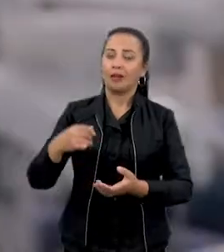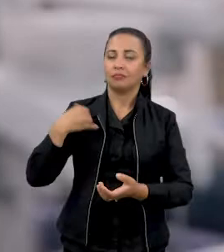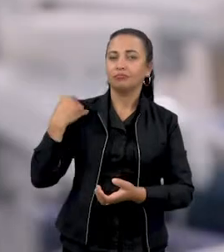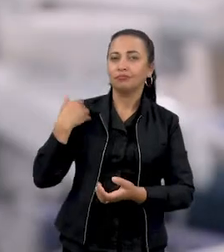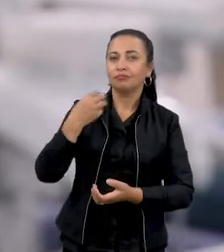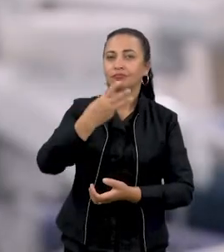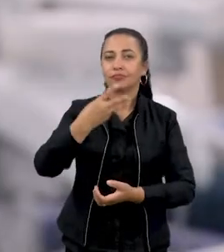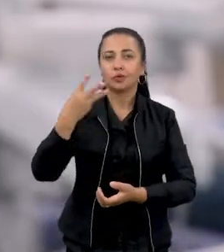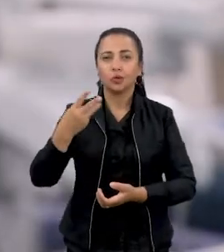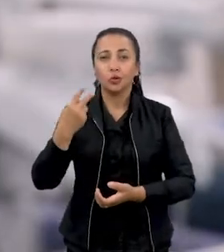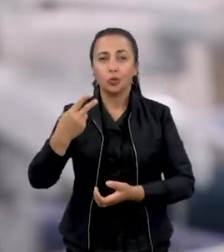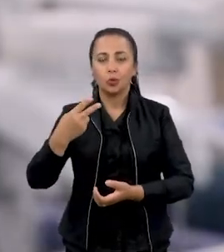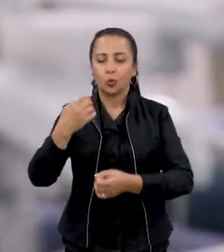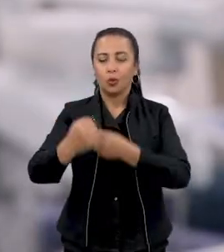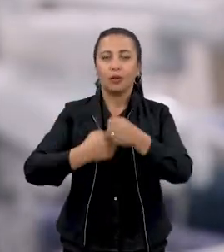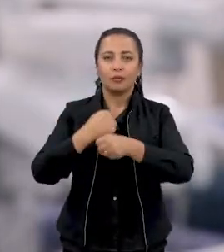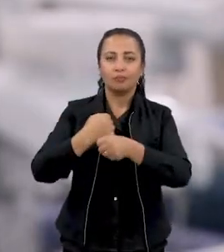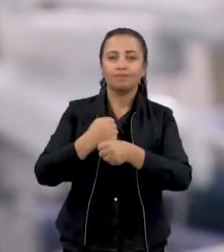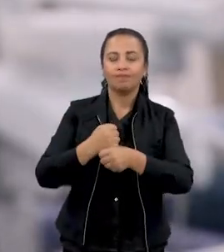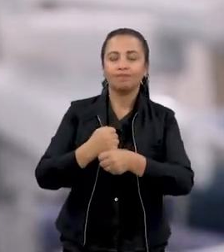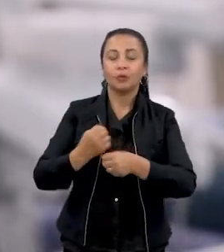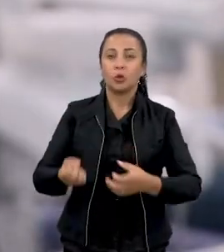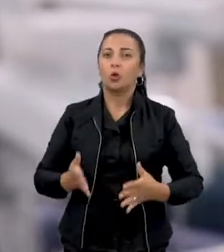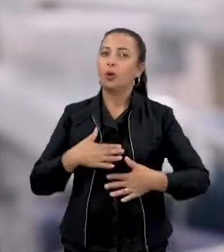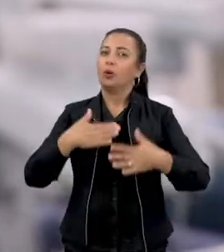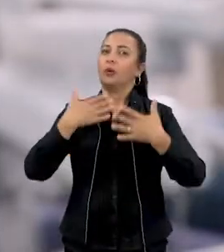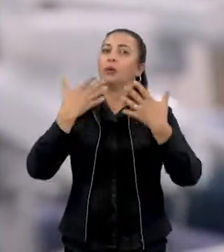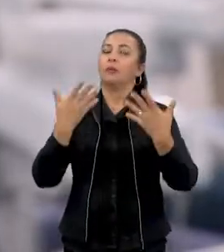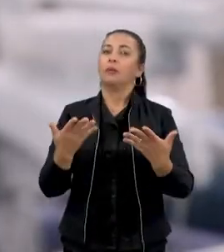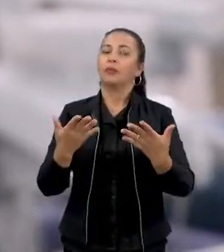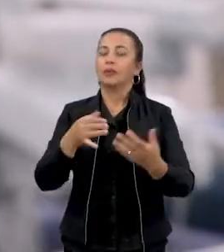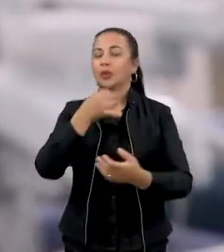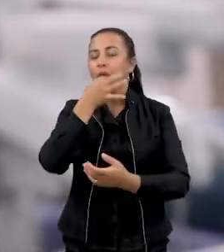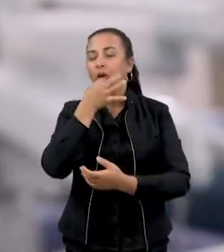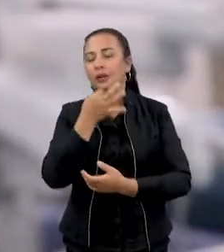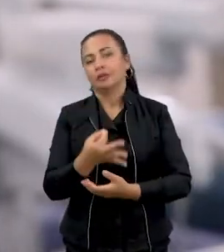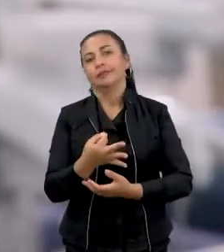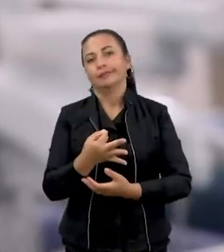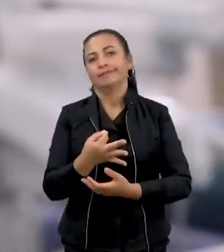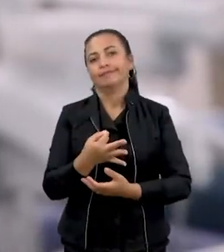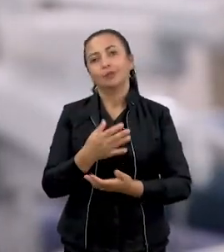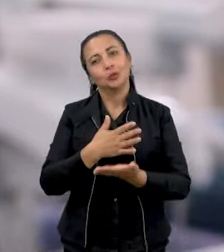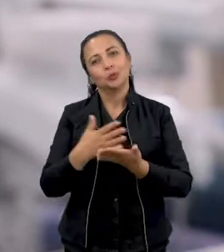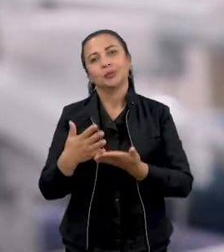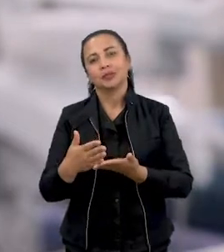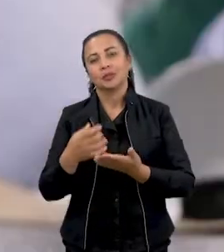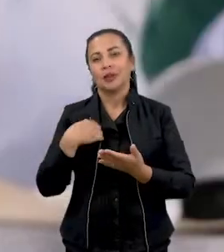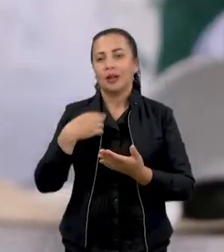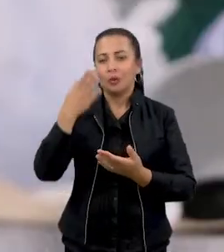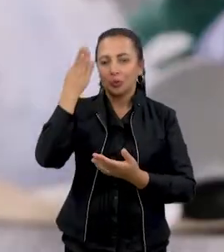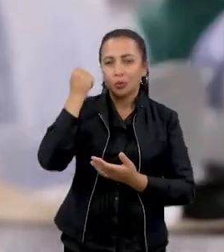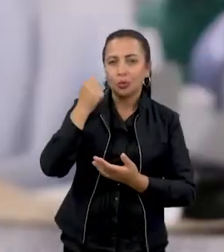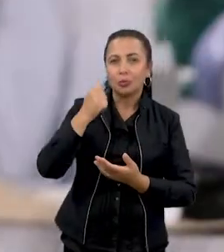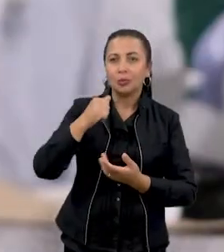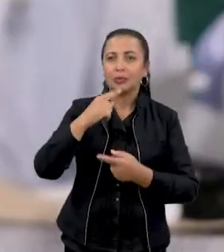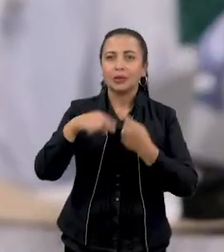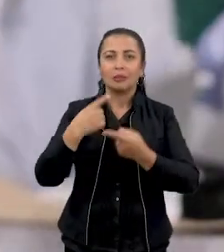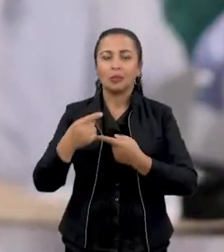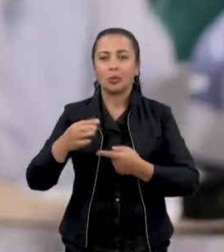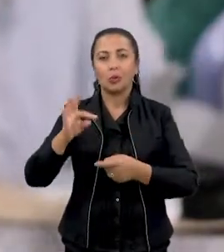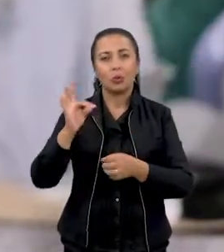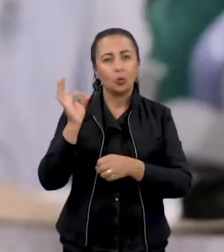Com 32 anos foi uma surpresa bem desagradável de início. Eu descobri através